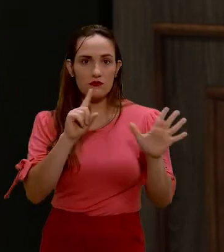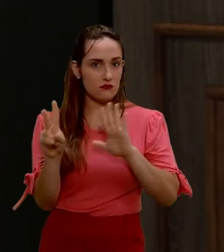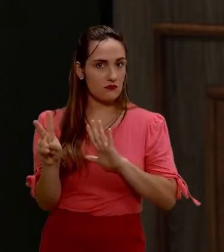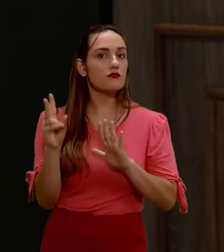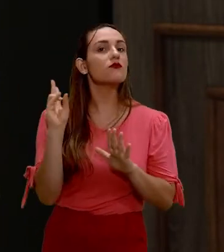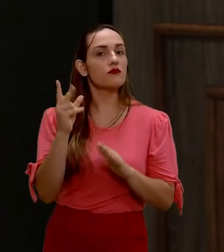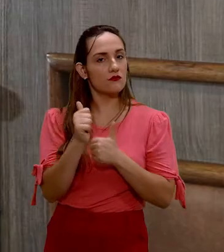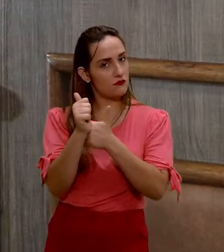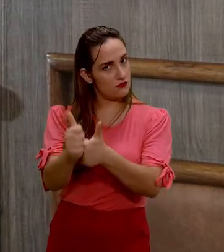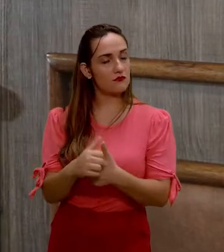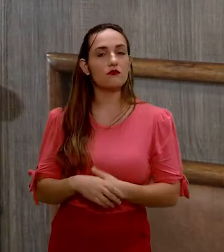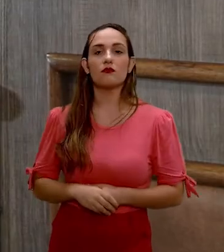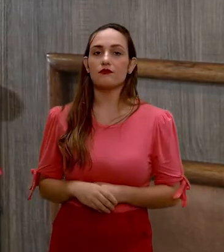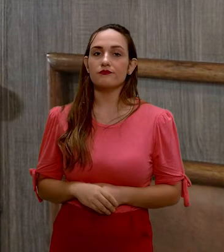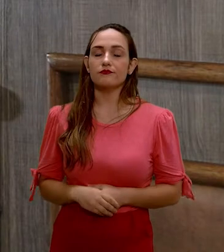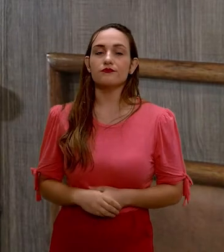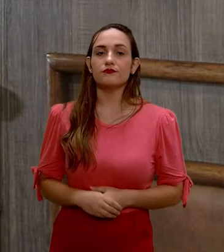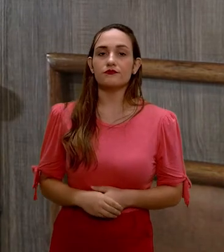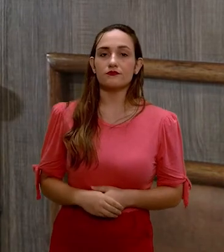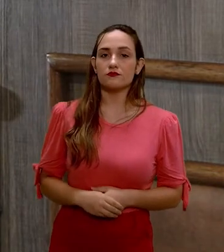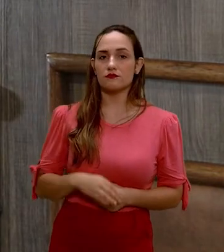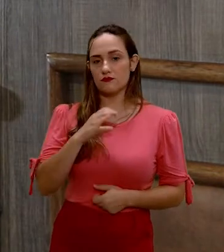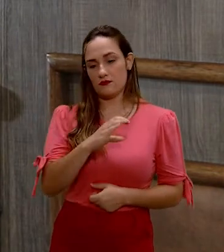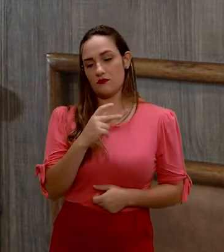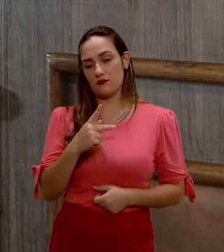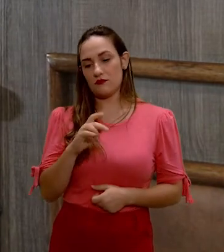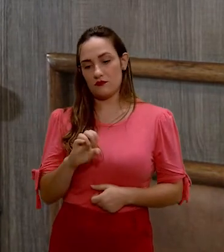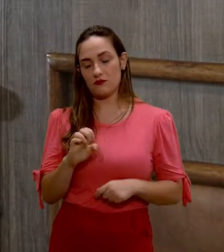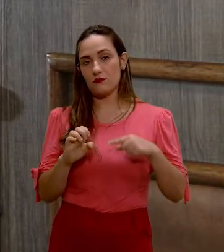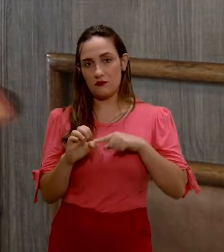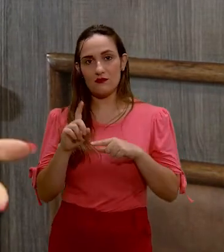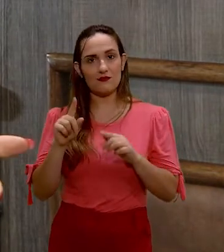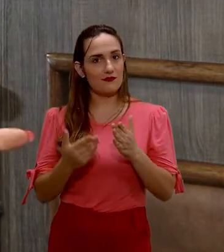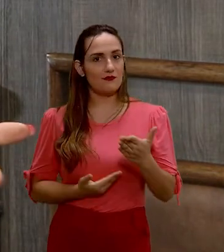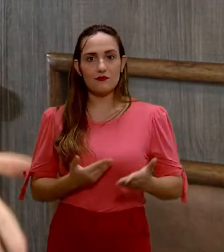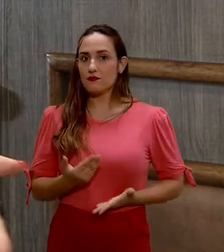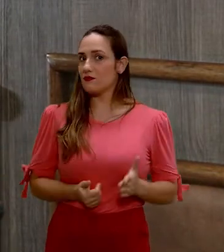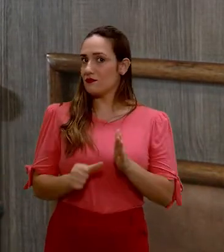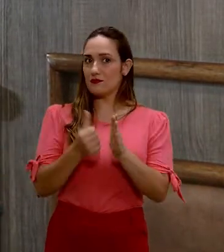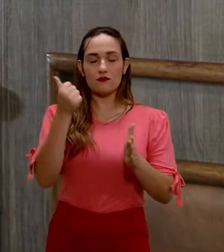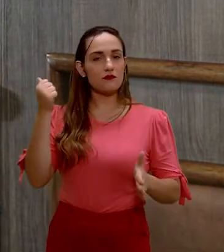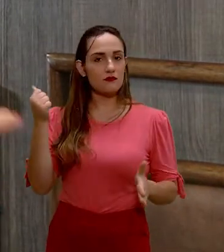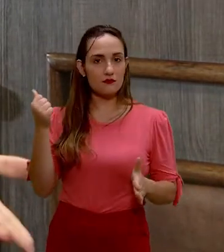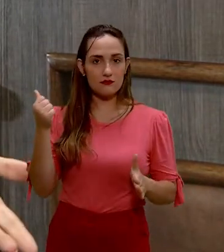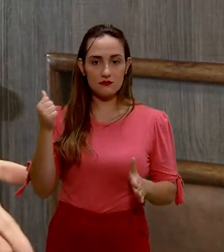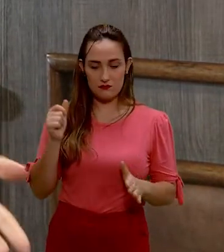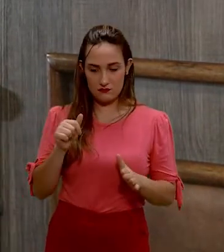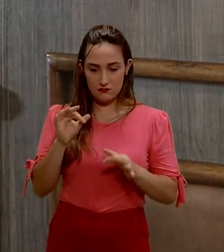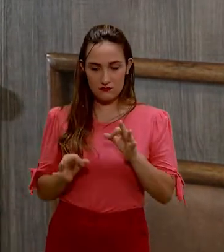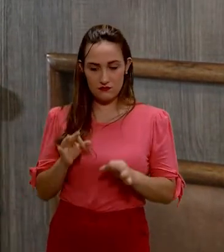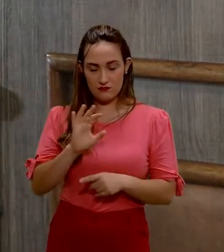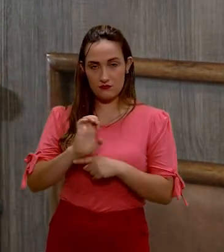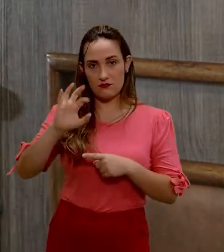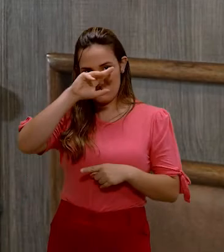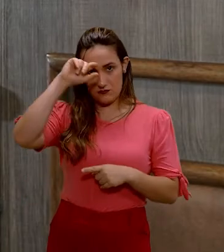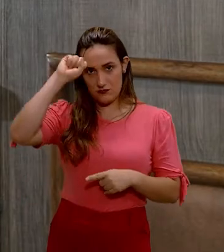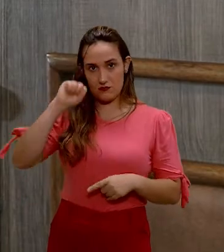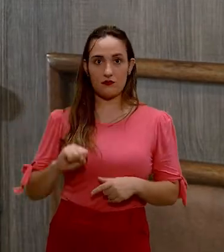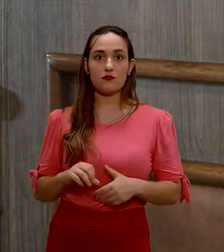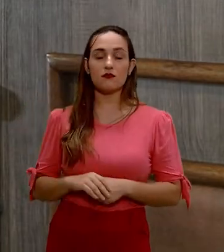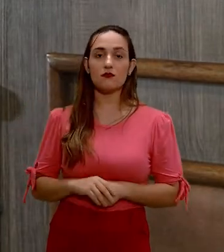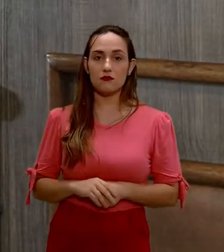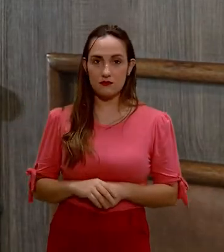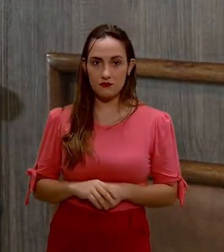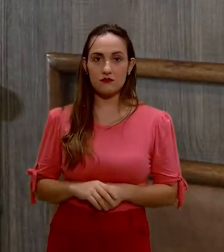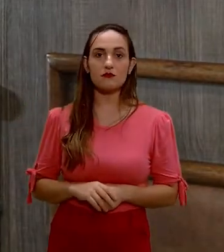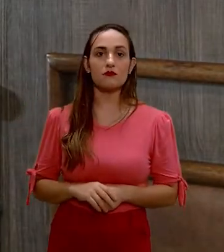semanalmente. A CPE é um serviço aí pioneiro, né? Foi uma inovação do Judiciário de Mato Grosso